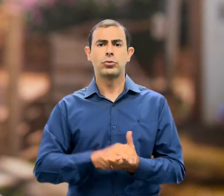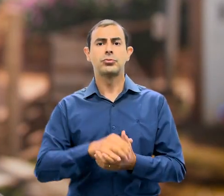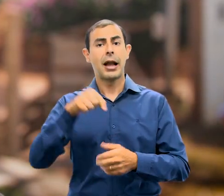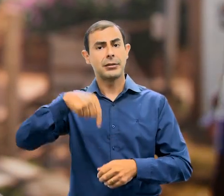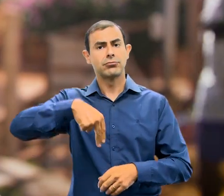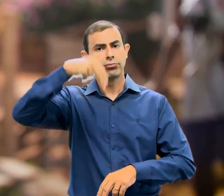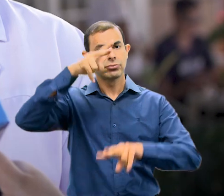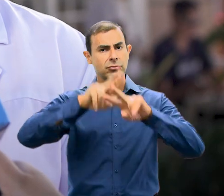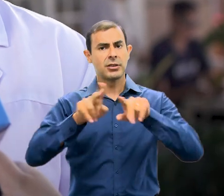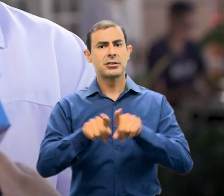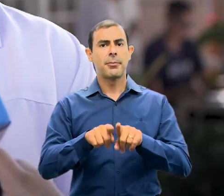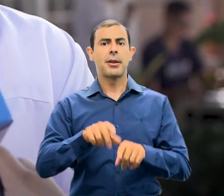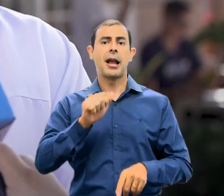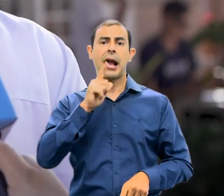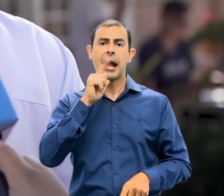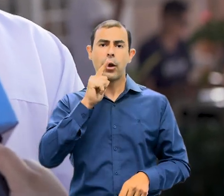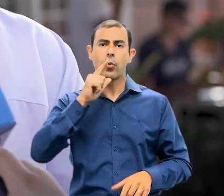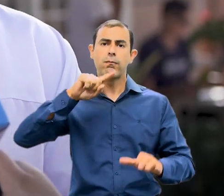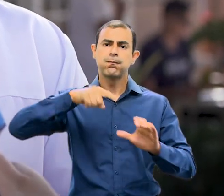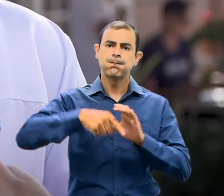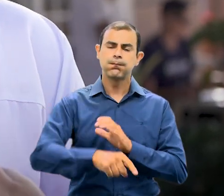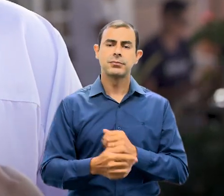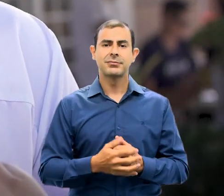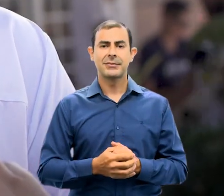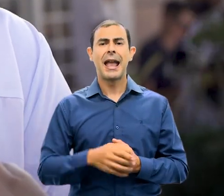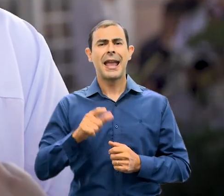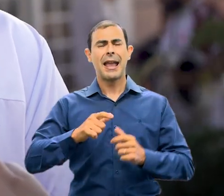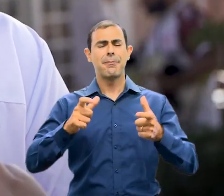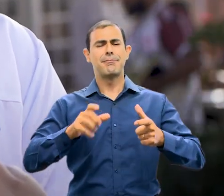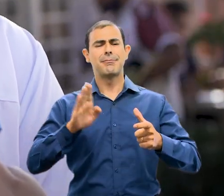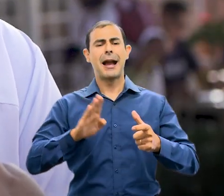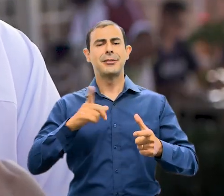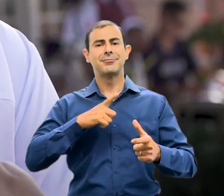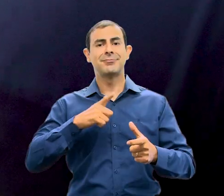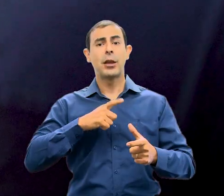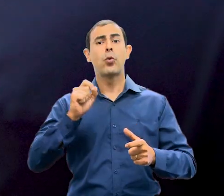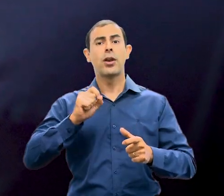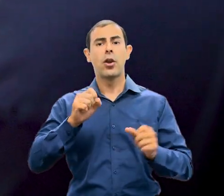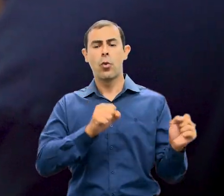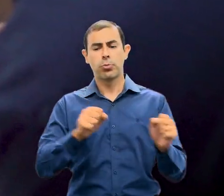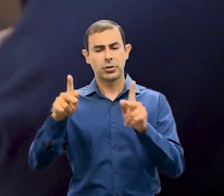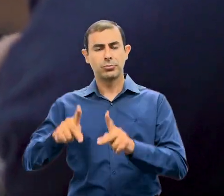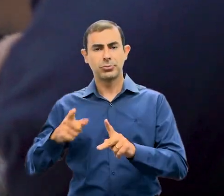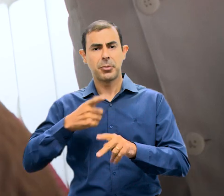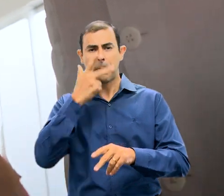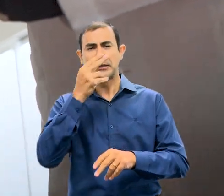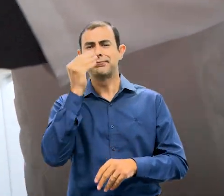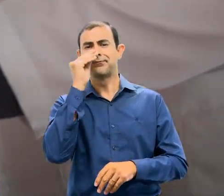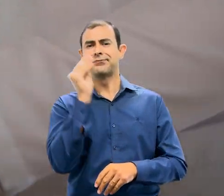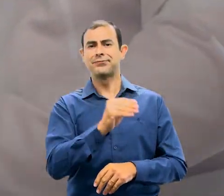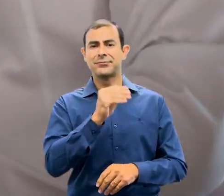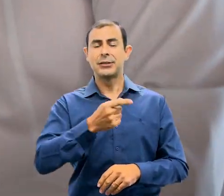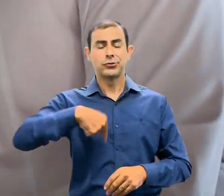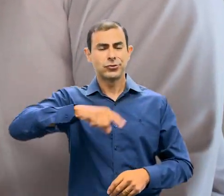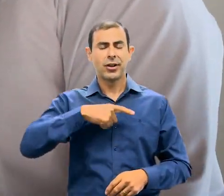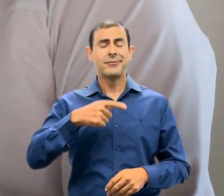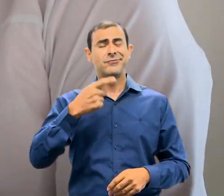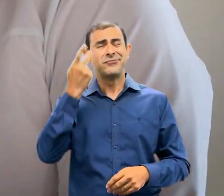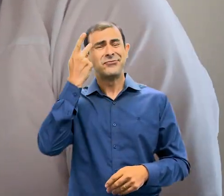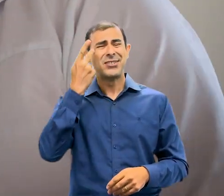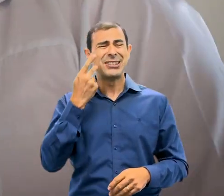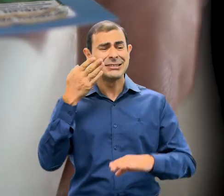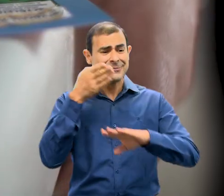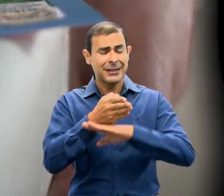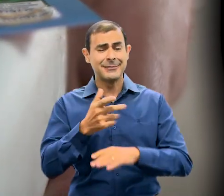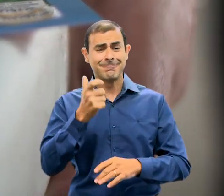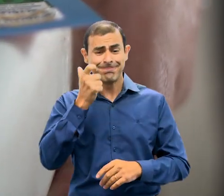que a gente também vai muito lá. E são bairros carentes, né? São bairros que a gente vê esquecidos pelo poder público. A gente fica até envergonhado de chegar nesse